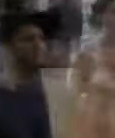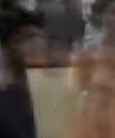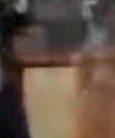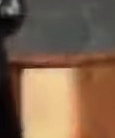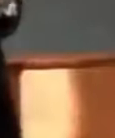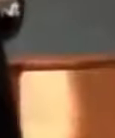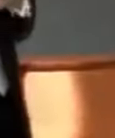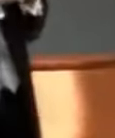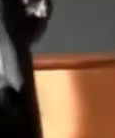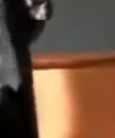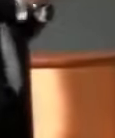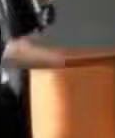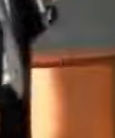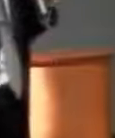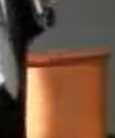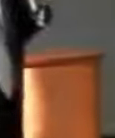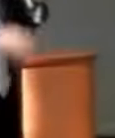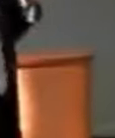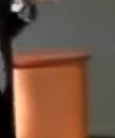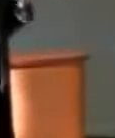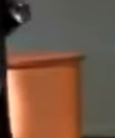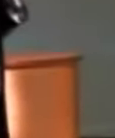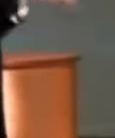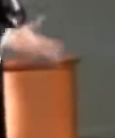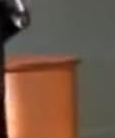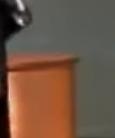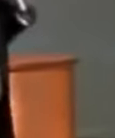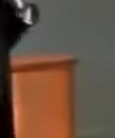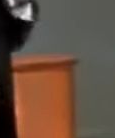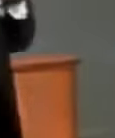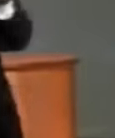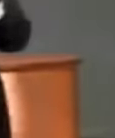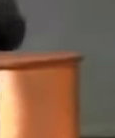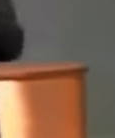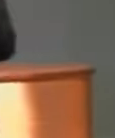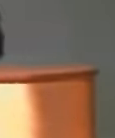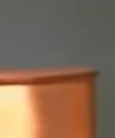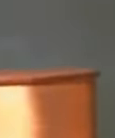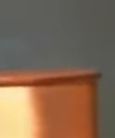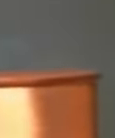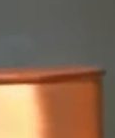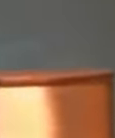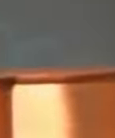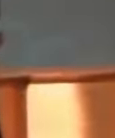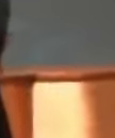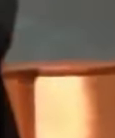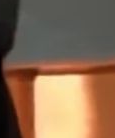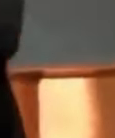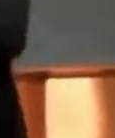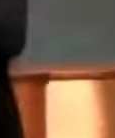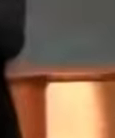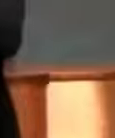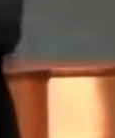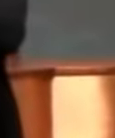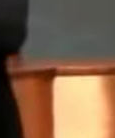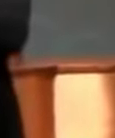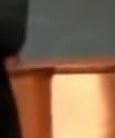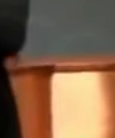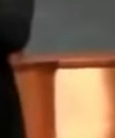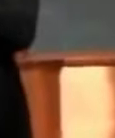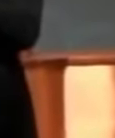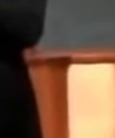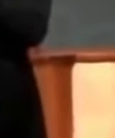beijo dar um abraço na nova geração nos seus filhos nos seus netos no papai quem sabe você que é sozinho olha